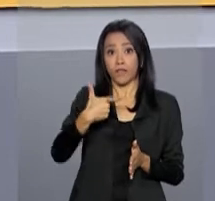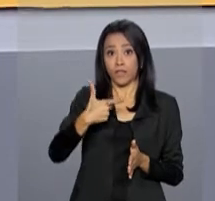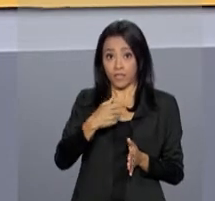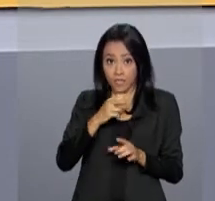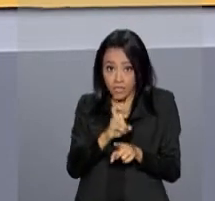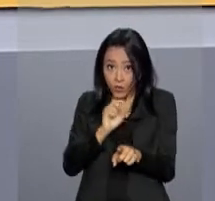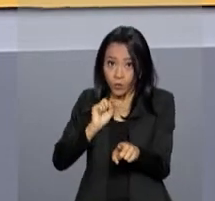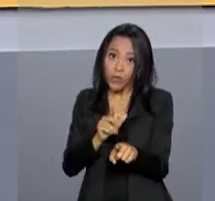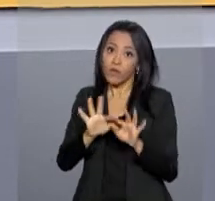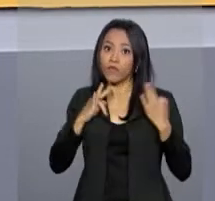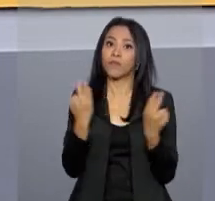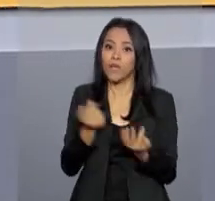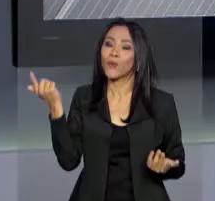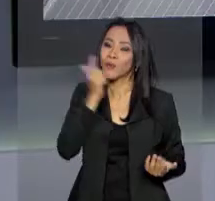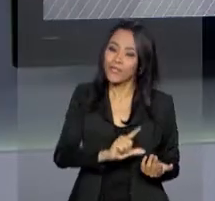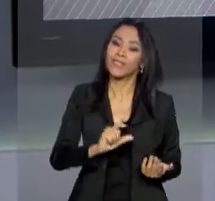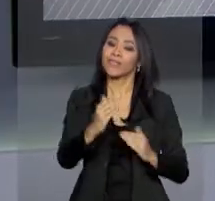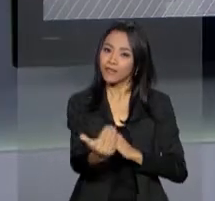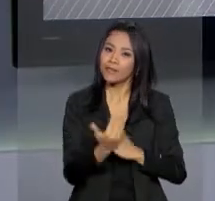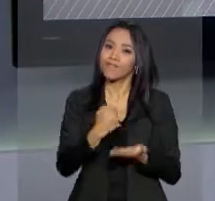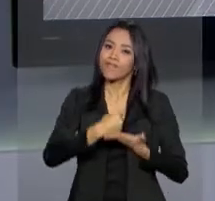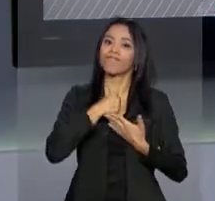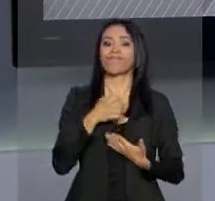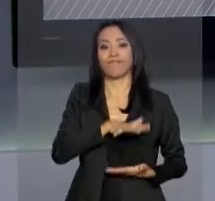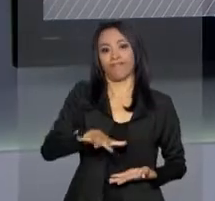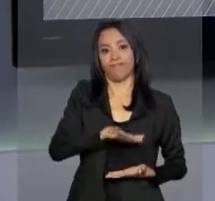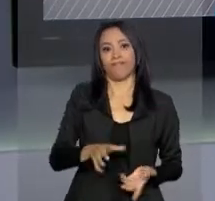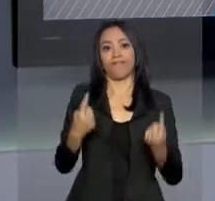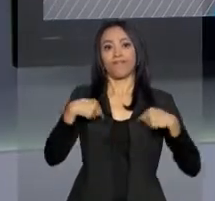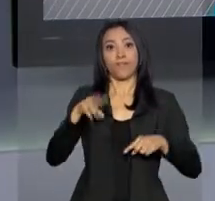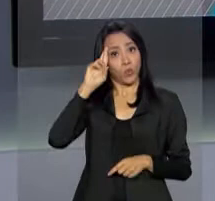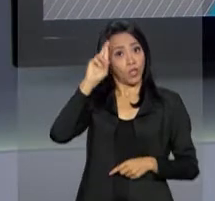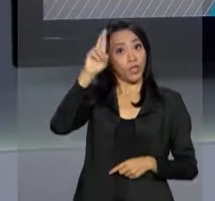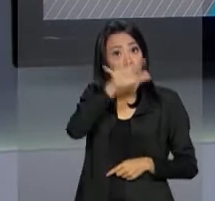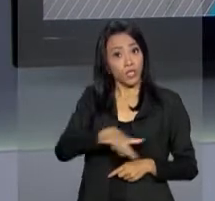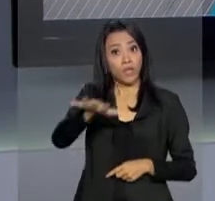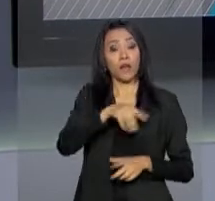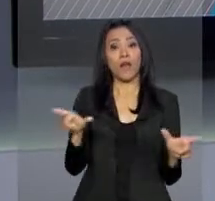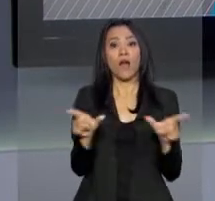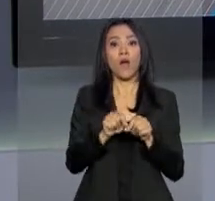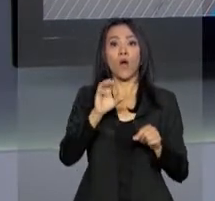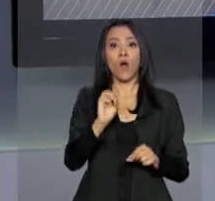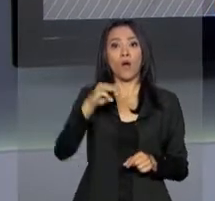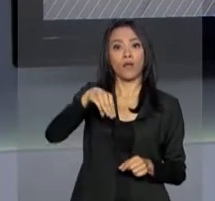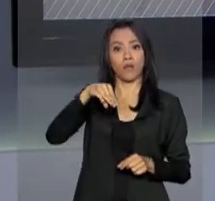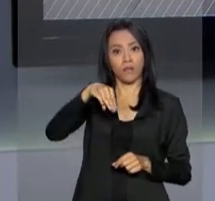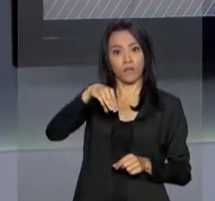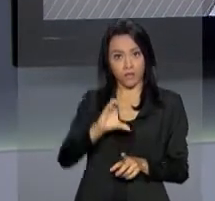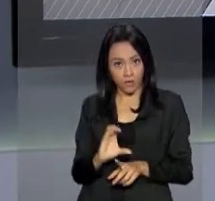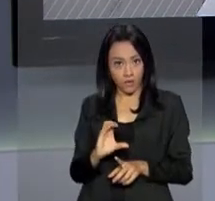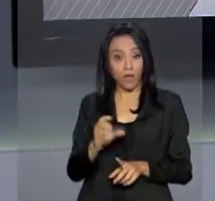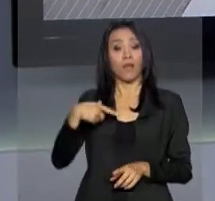com ações sócio ambientais o diretor geral da organização mundial do comércio ao mc roberto azevedo se